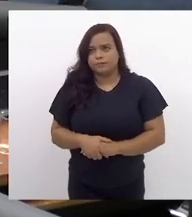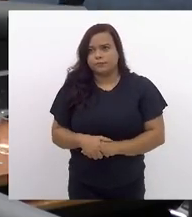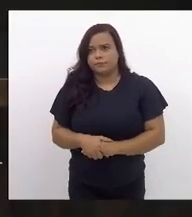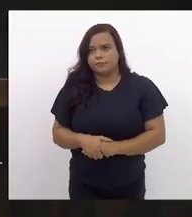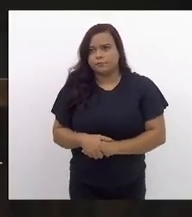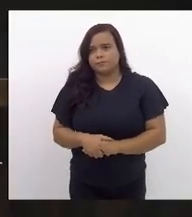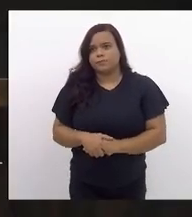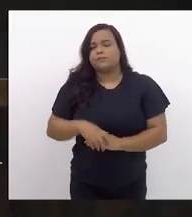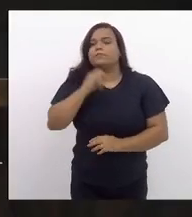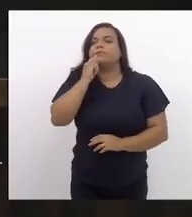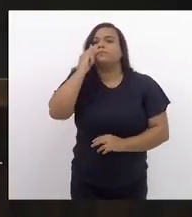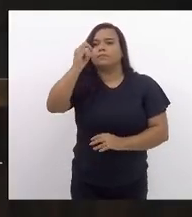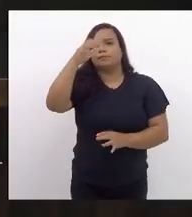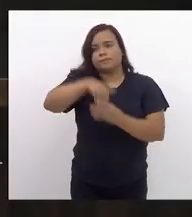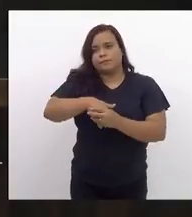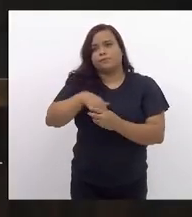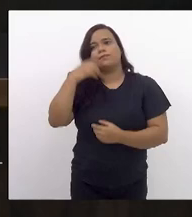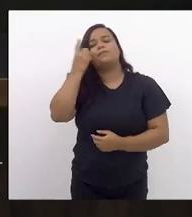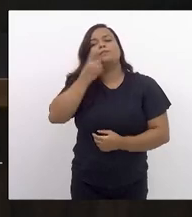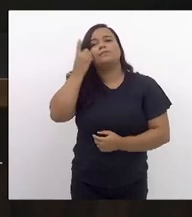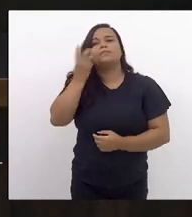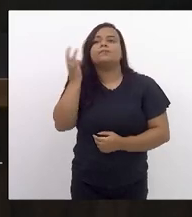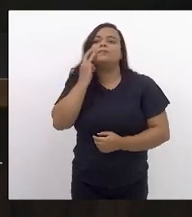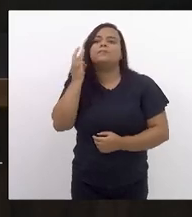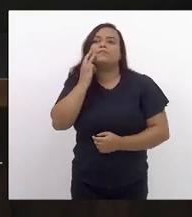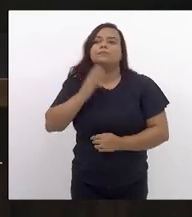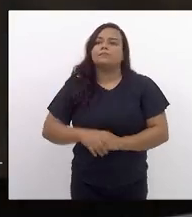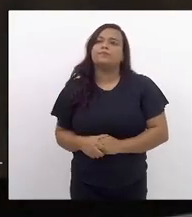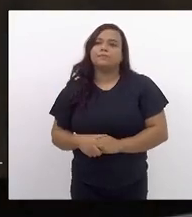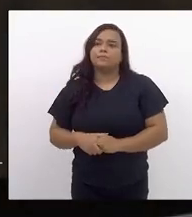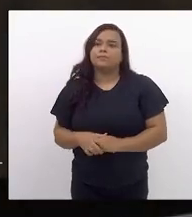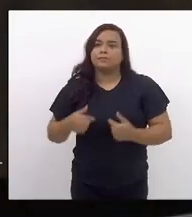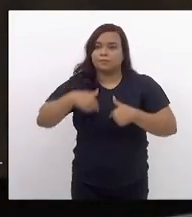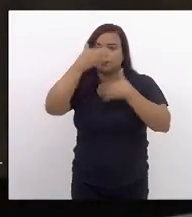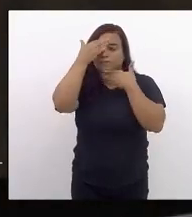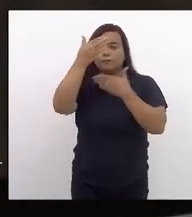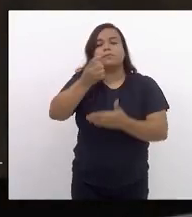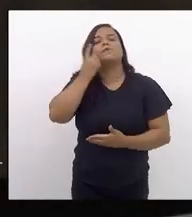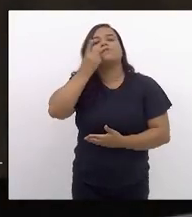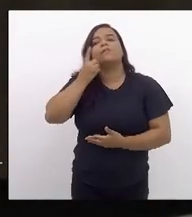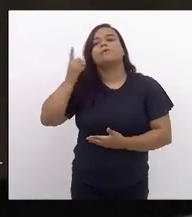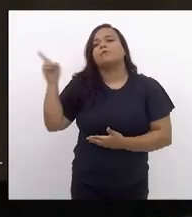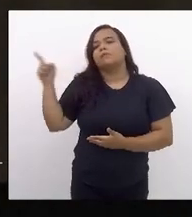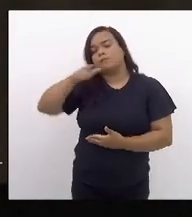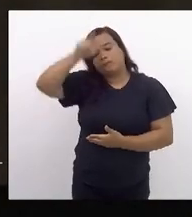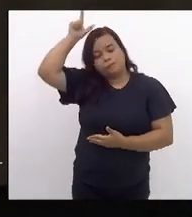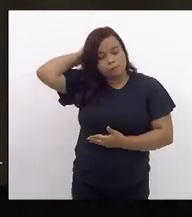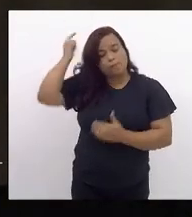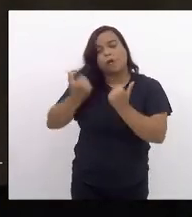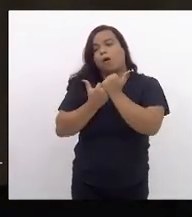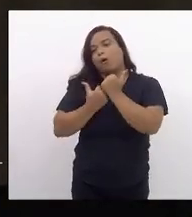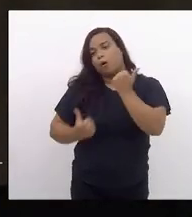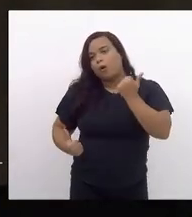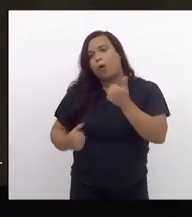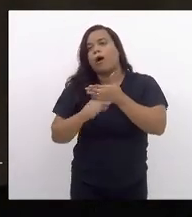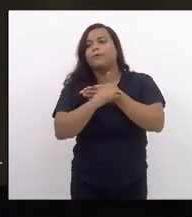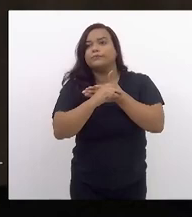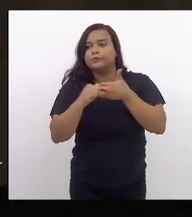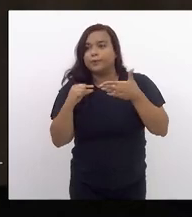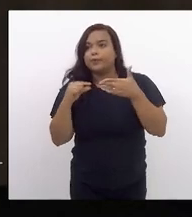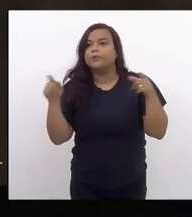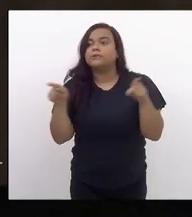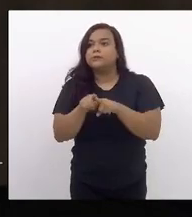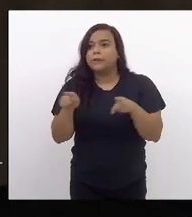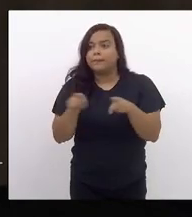Para a declaração de voto, o deputado Valdec Carneiro. Eu agradeço ao deputado Luiz Paulo pela coautoria e queria ressaltar que nós